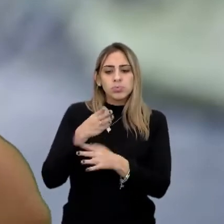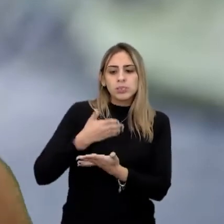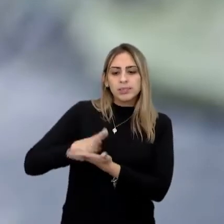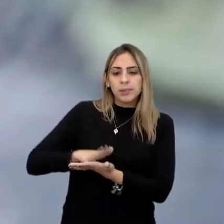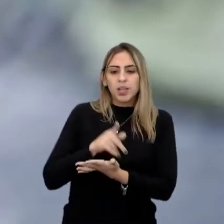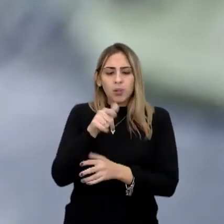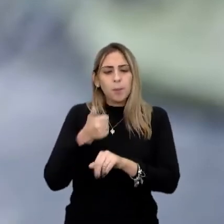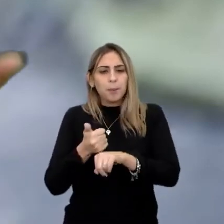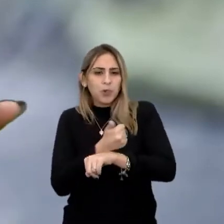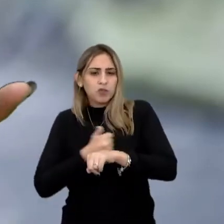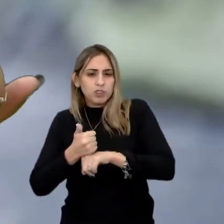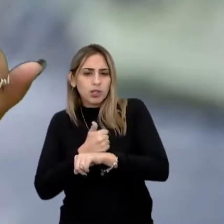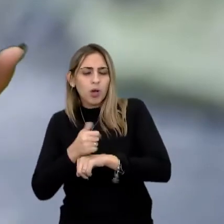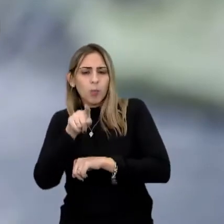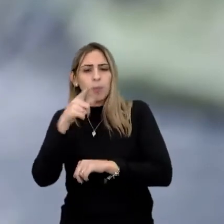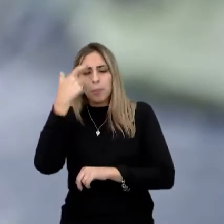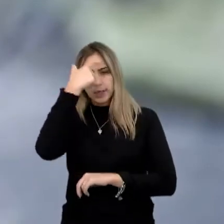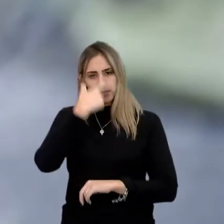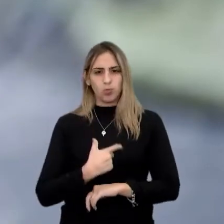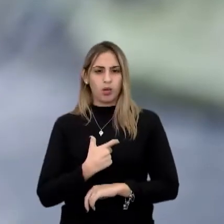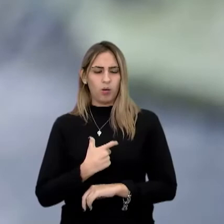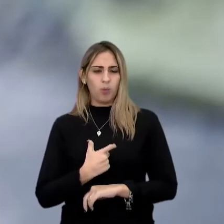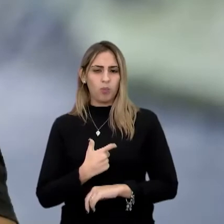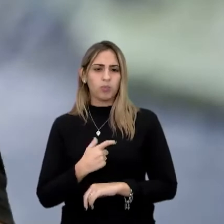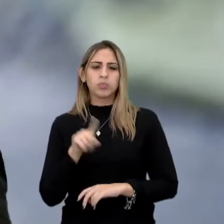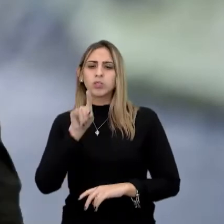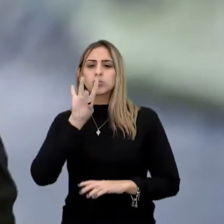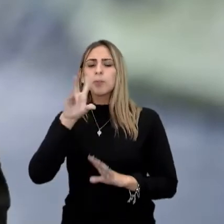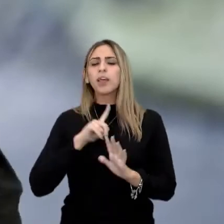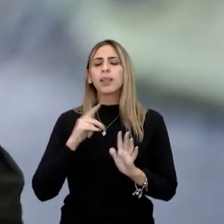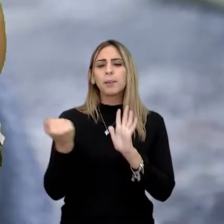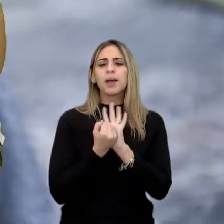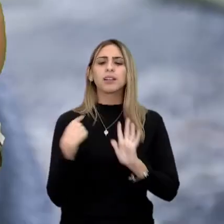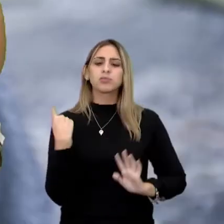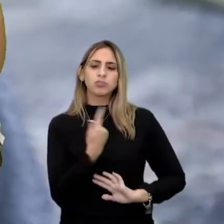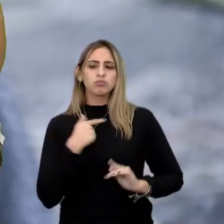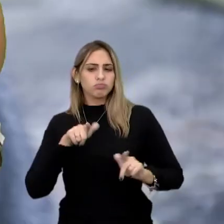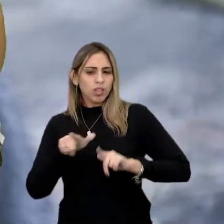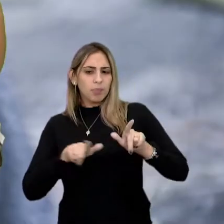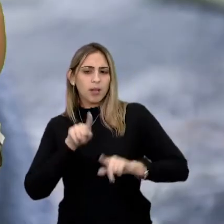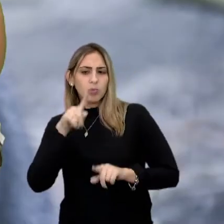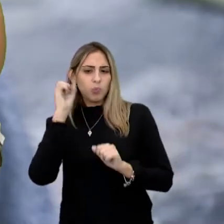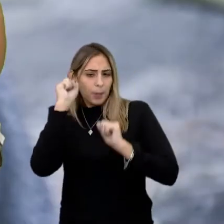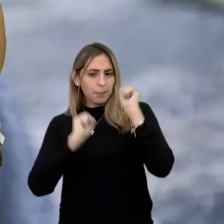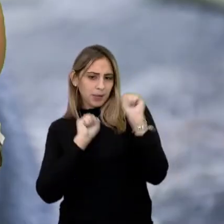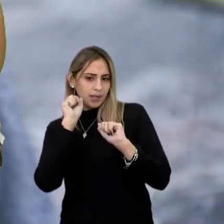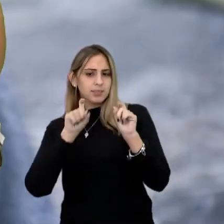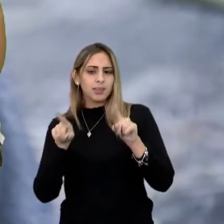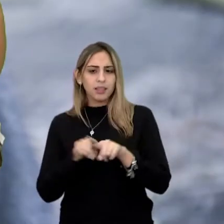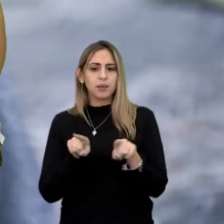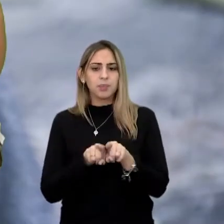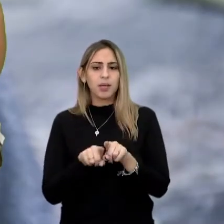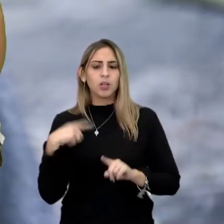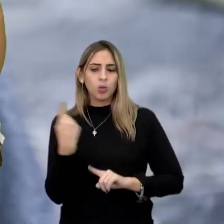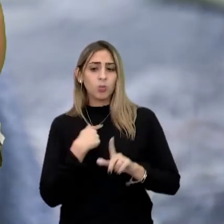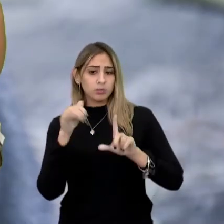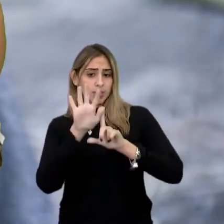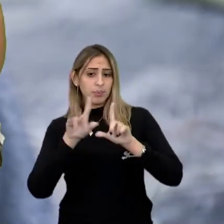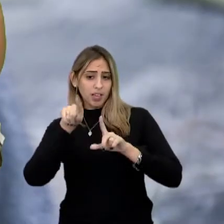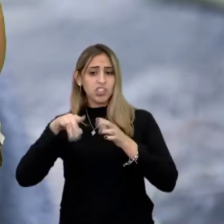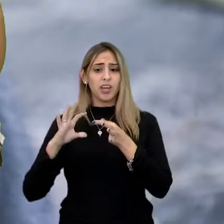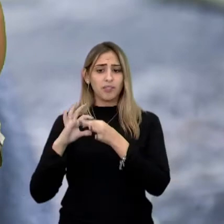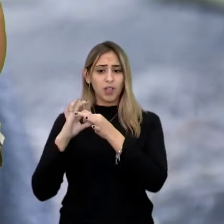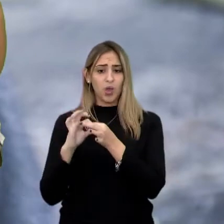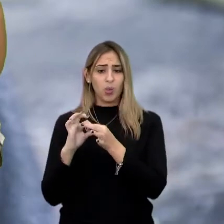esse profissional desse pessoal? E isso não só para quem tem marca, a gente que trabalha para uma empresa, né? A nossa imagem é vinculada